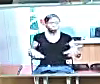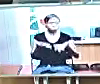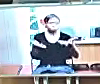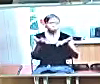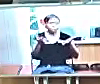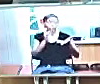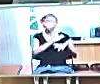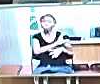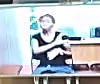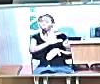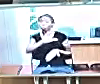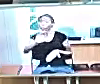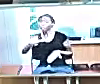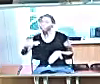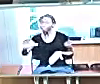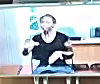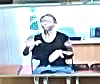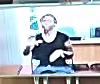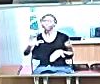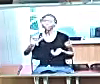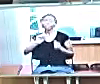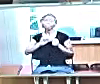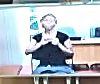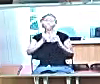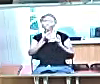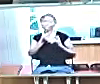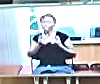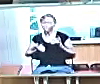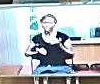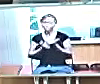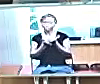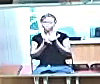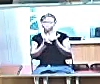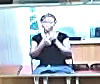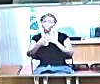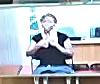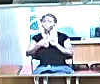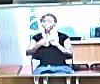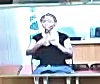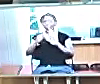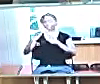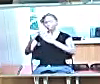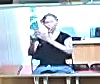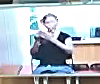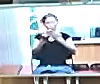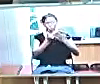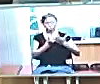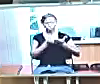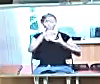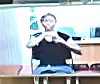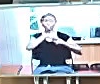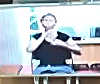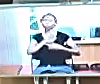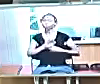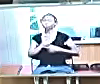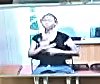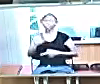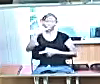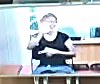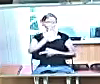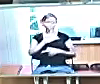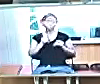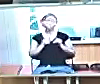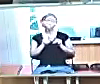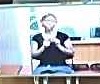fazer assessoria representar essas escolas no estado e assessoria também aos novos projetos de criação